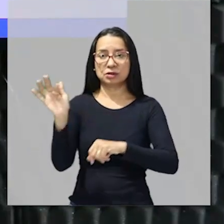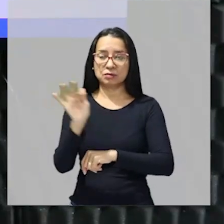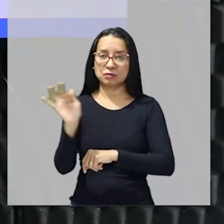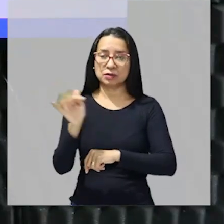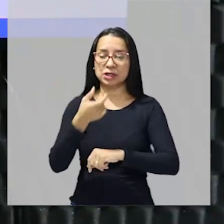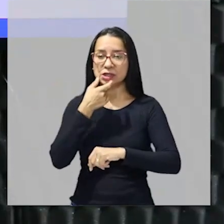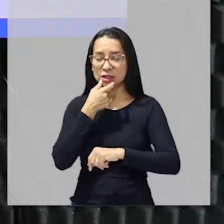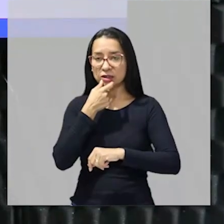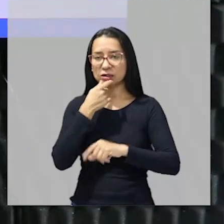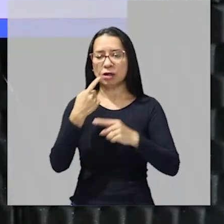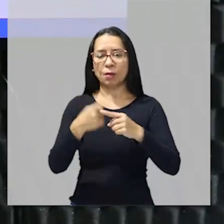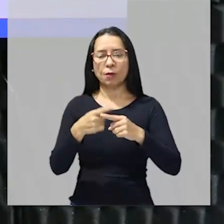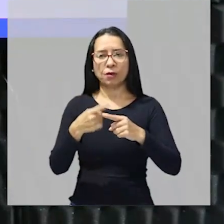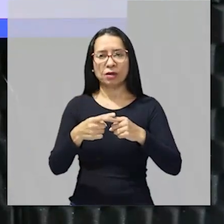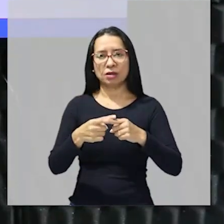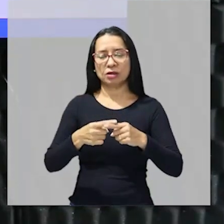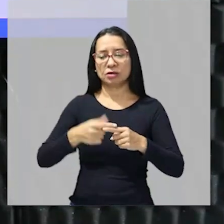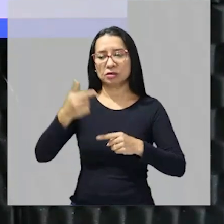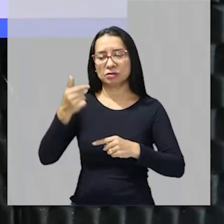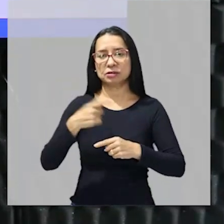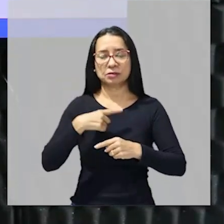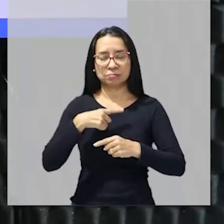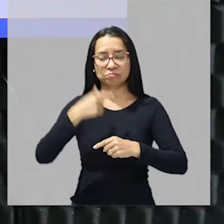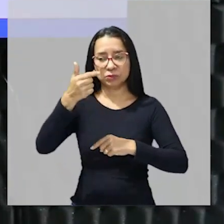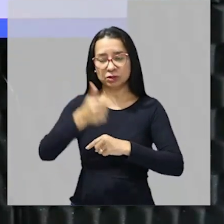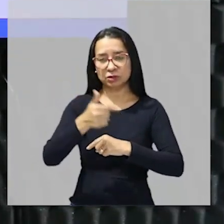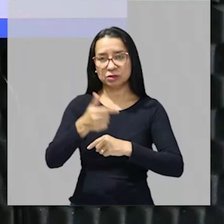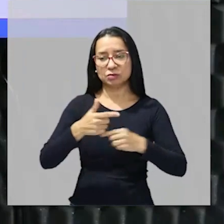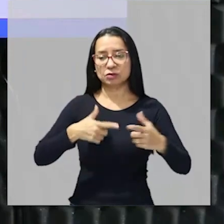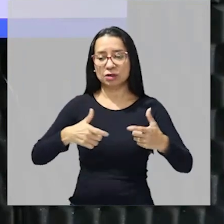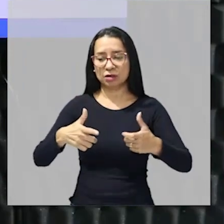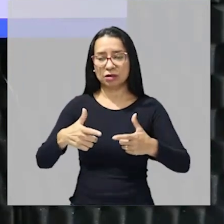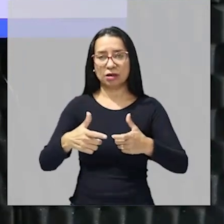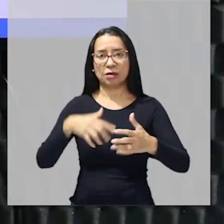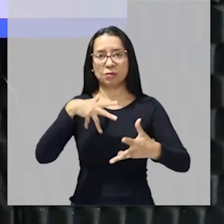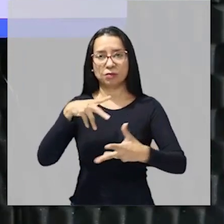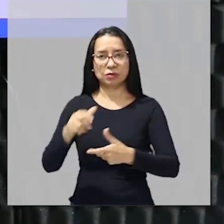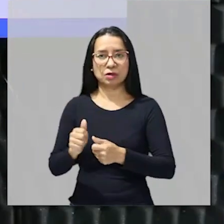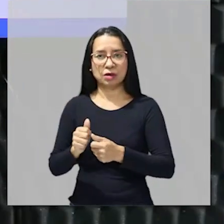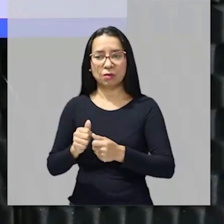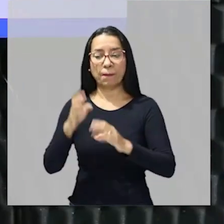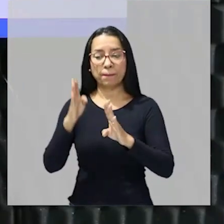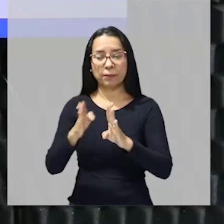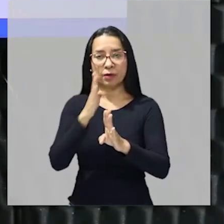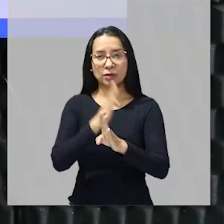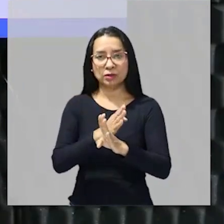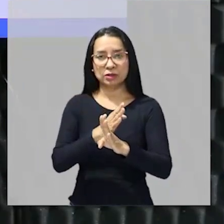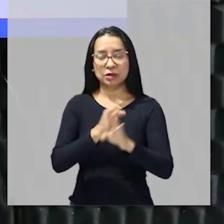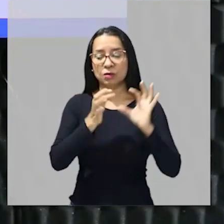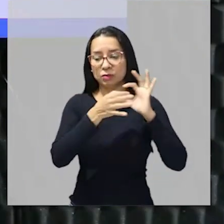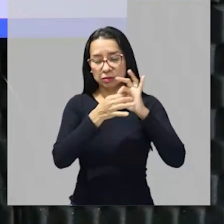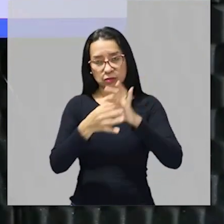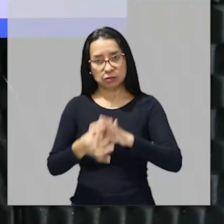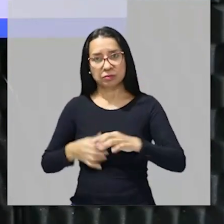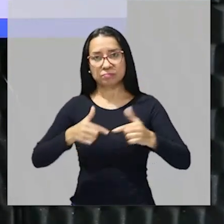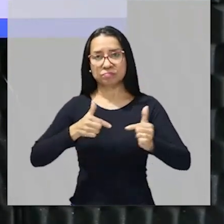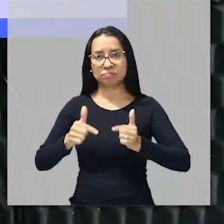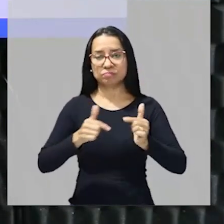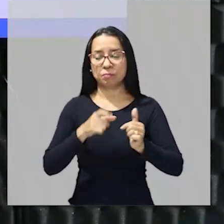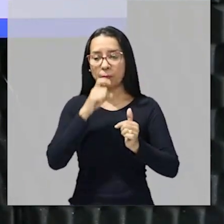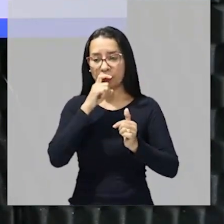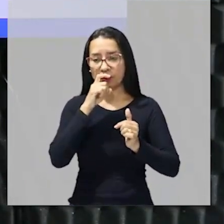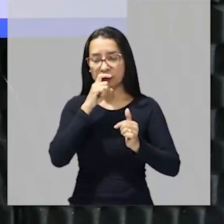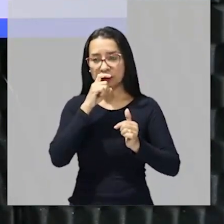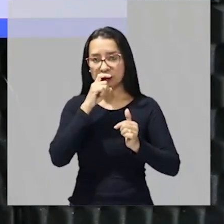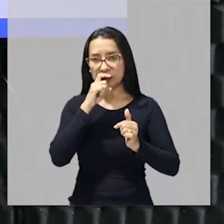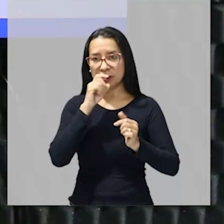Guerra, a bipolarização e o contexto da Guerra Fria acaba fazendo com que, na prática, a